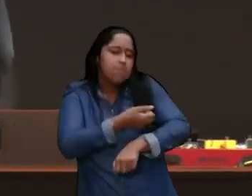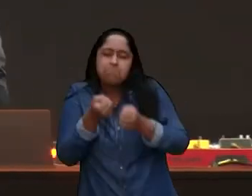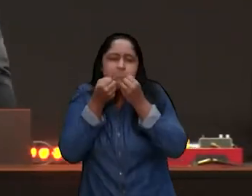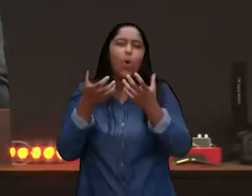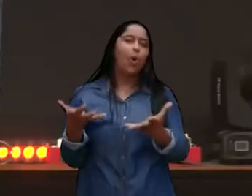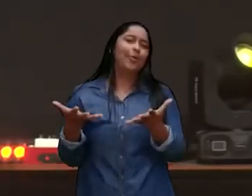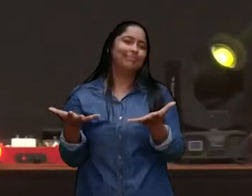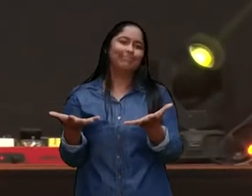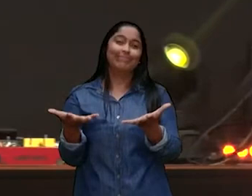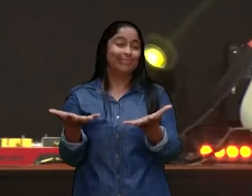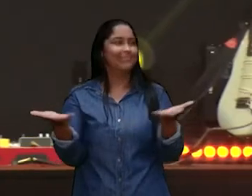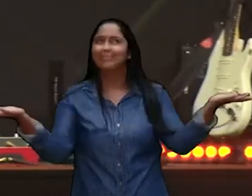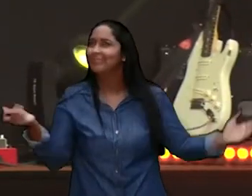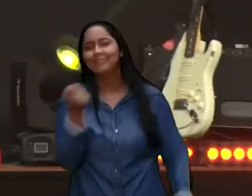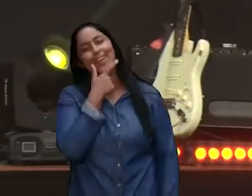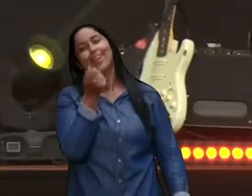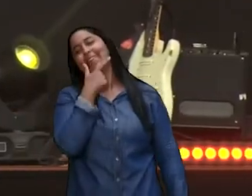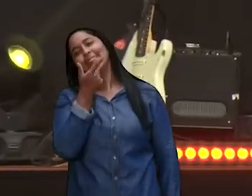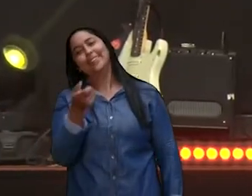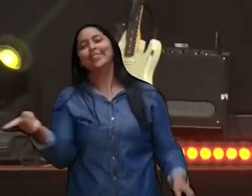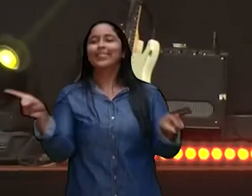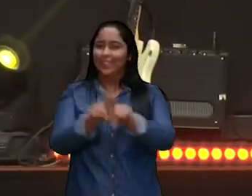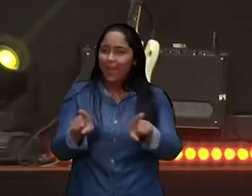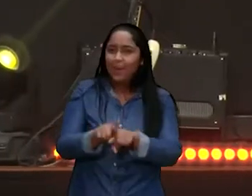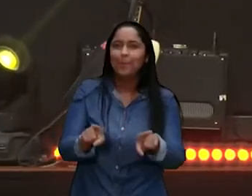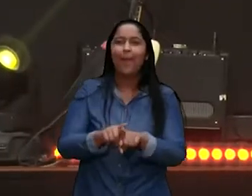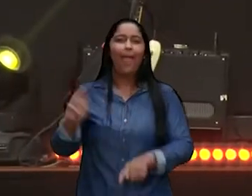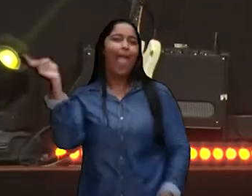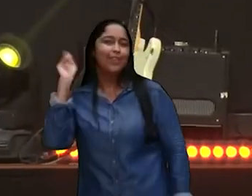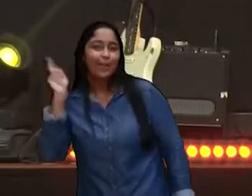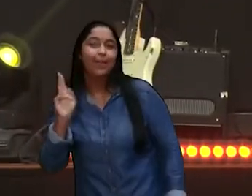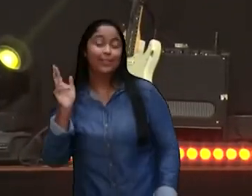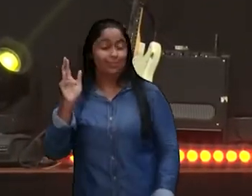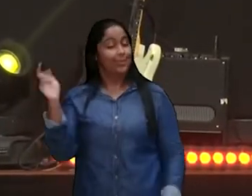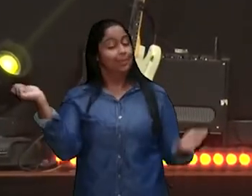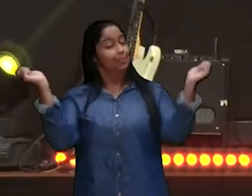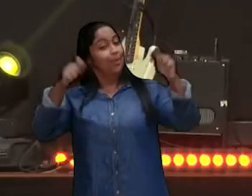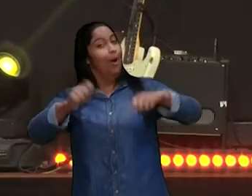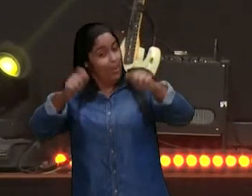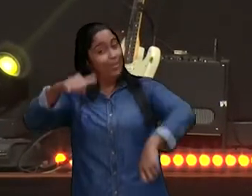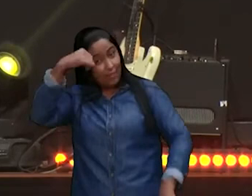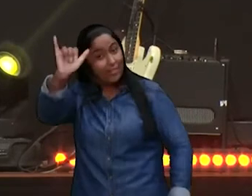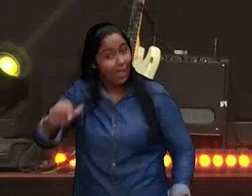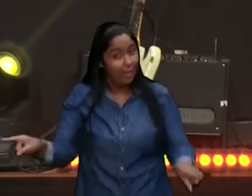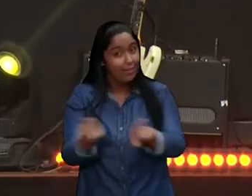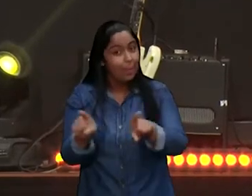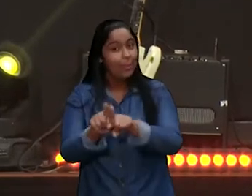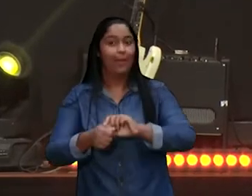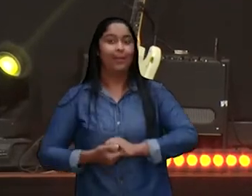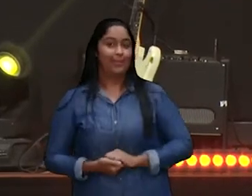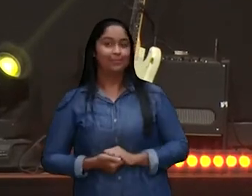no começo as gorduras que você come não toma refrigerante não tomar café o dia inteiro tem outras coisas boas também fazer caminhada